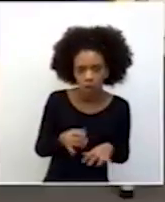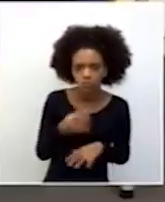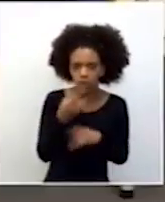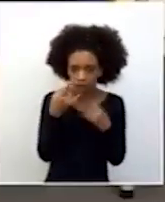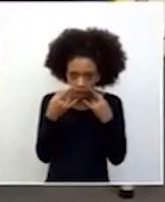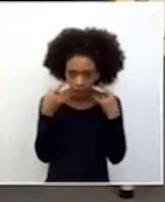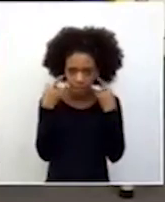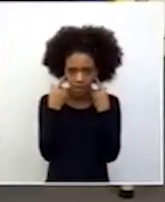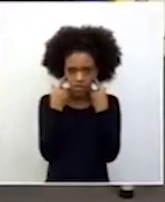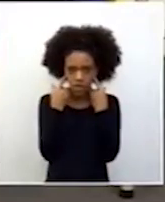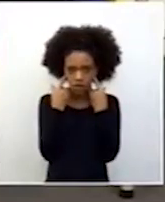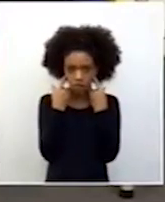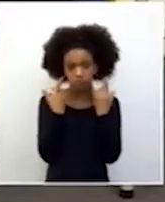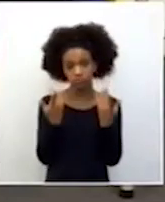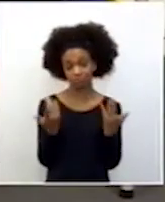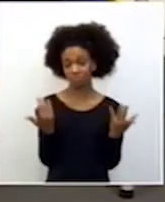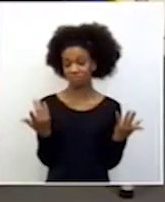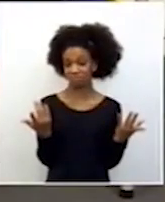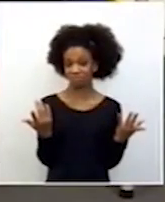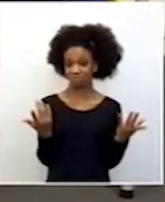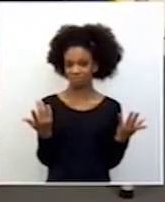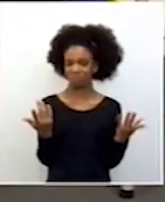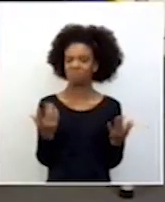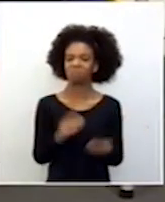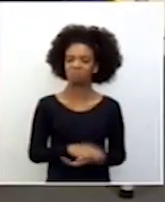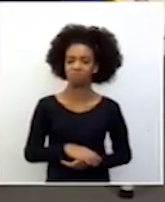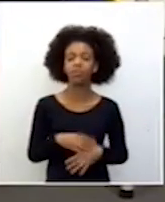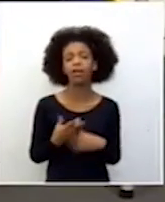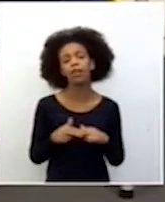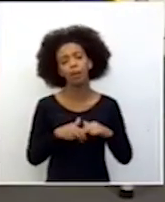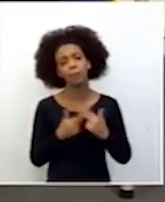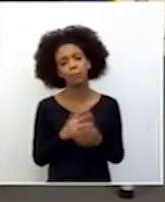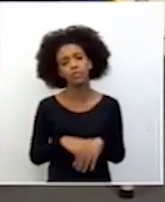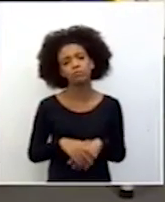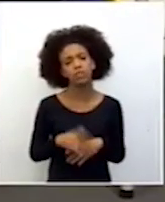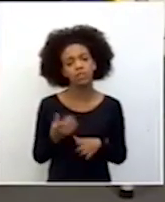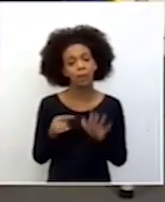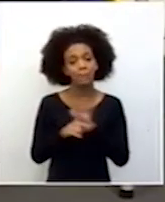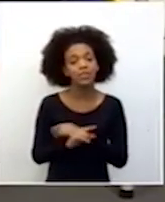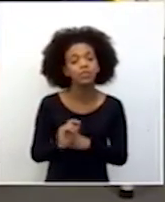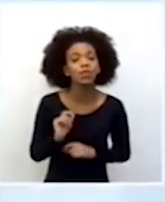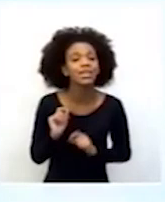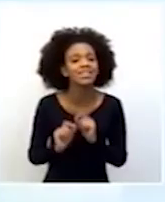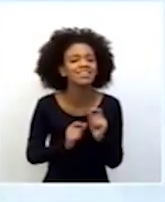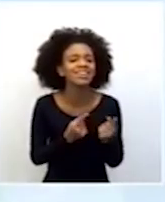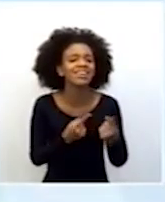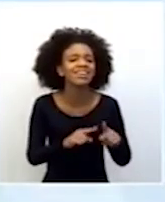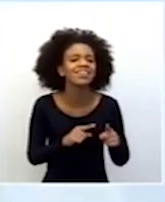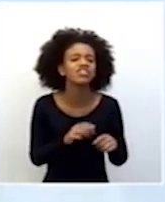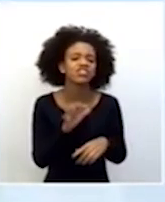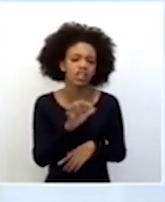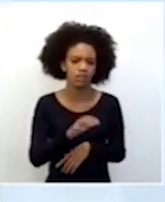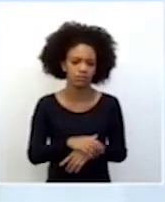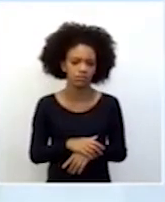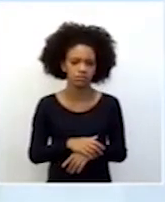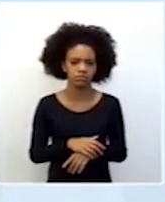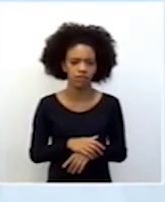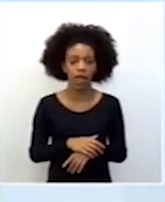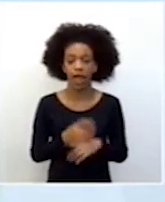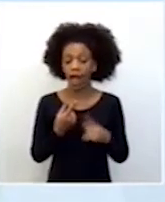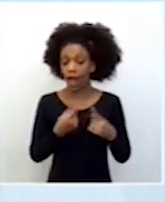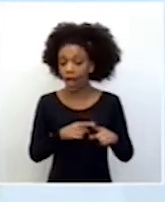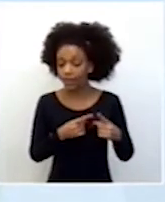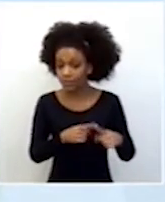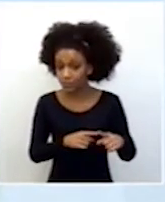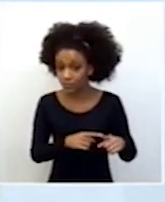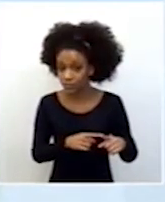usando máscara e as pessoas sem máscaras. Muito bem. Por isso que ali a gente perguntou que crítica é essa? A crítica, gente, é